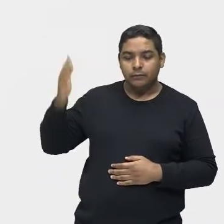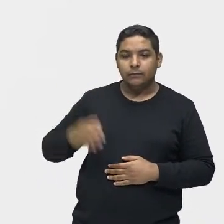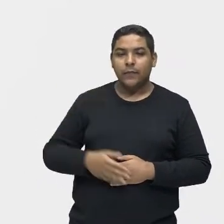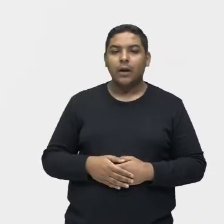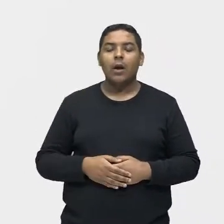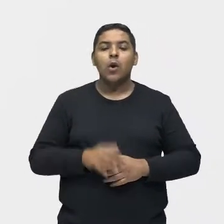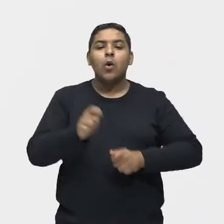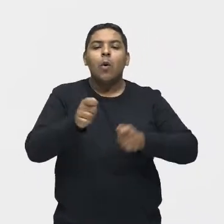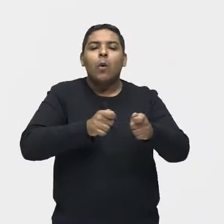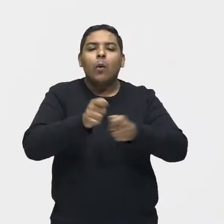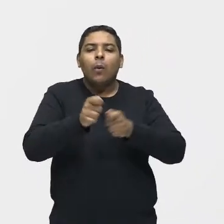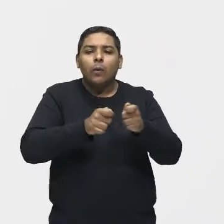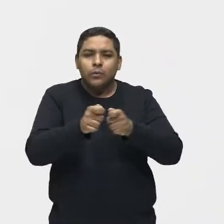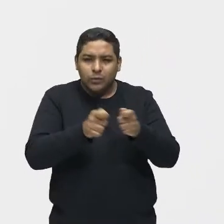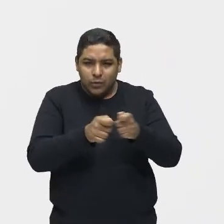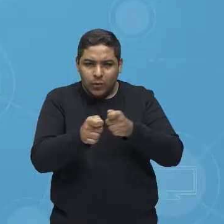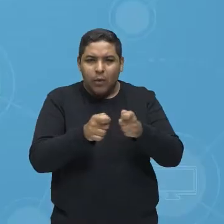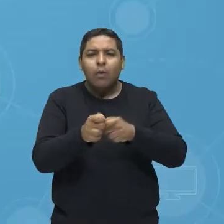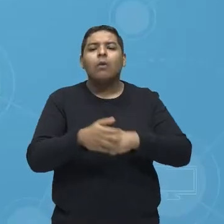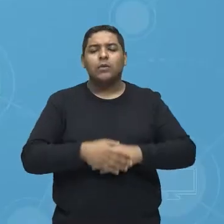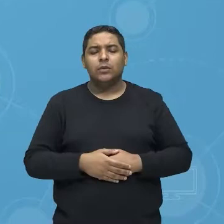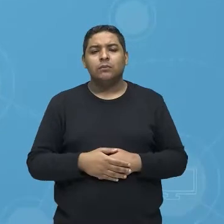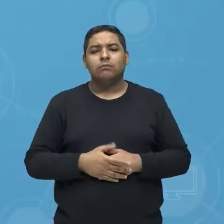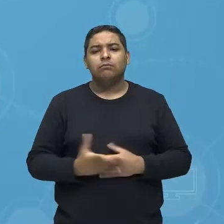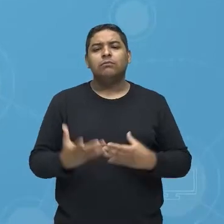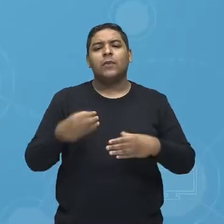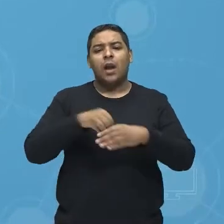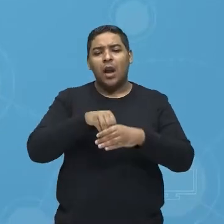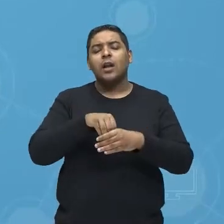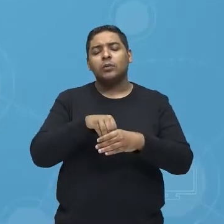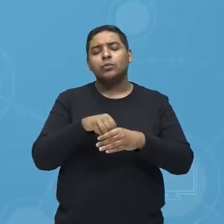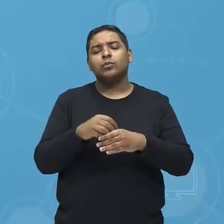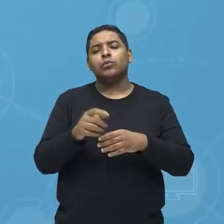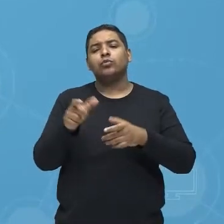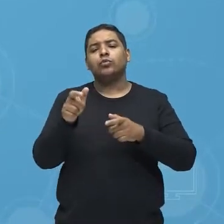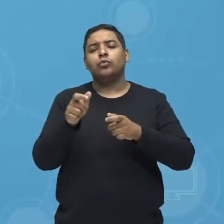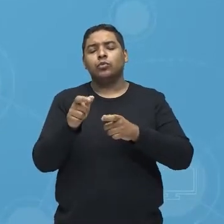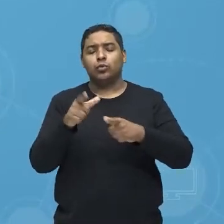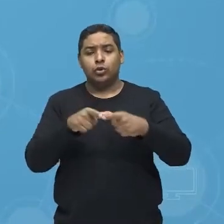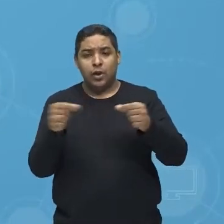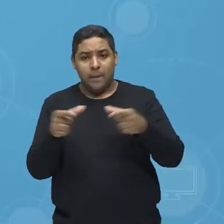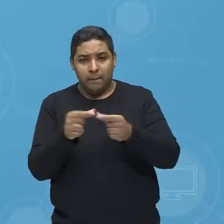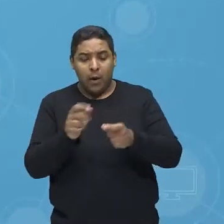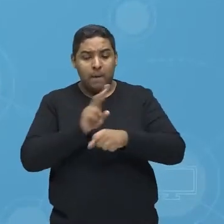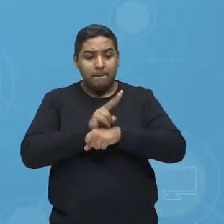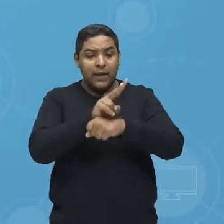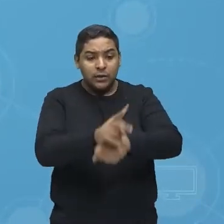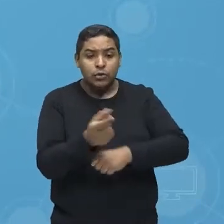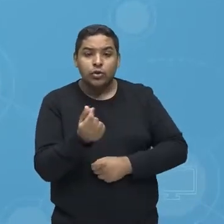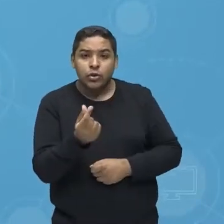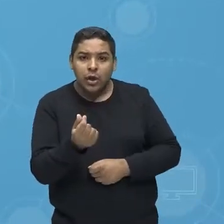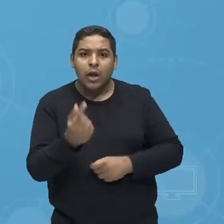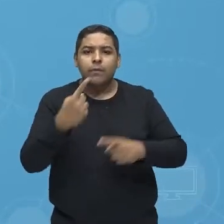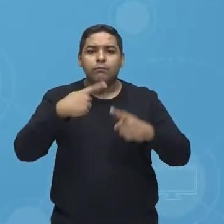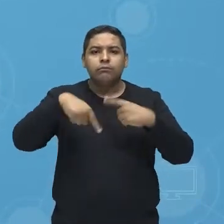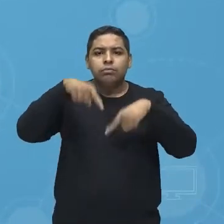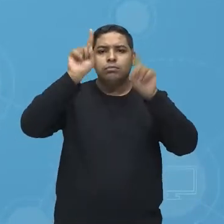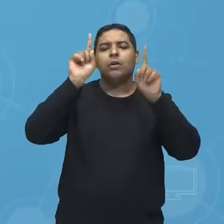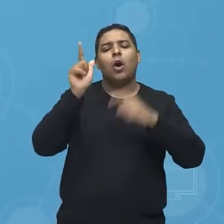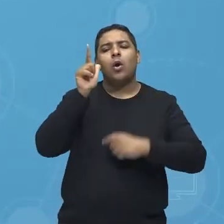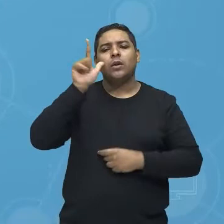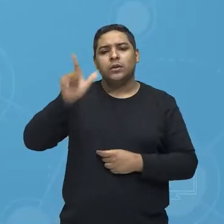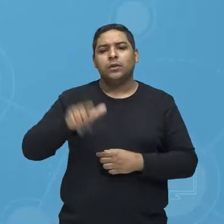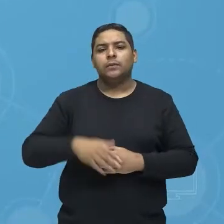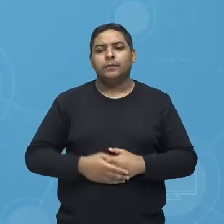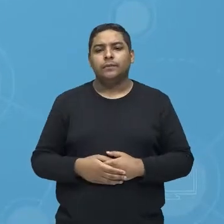controle aí que ele poderia ter em cima do Japão, emprestando dinheiro para o Japão para se recuperar após a Segunda Guerra Mundial, que ficou